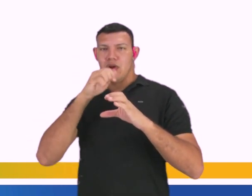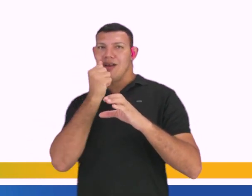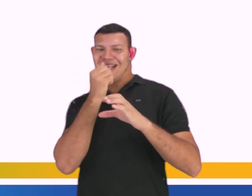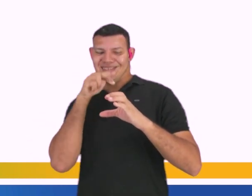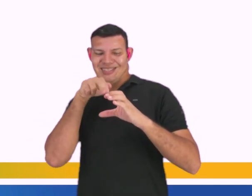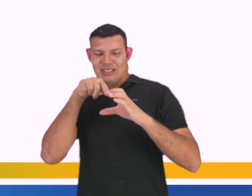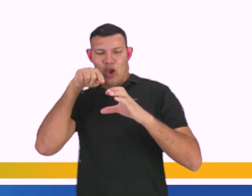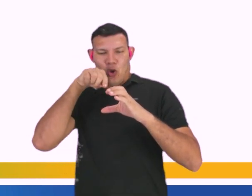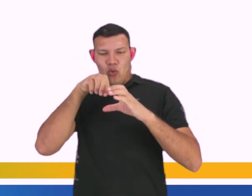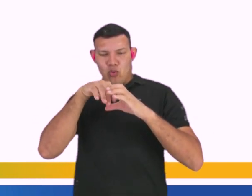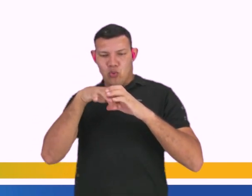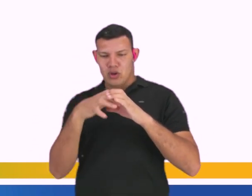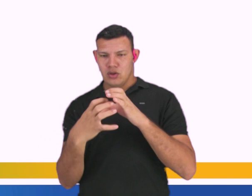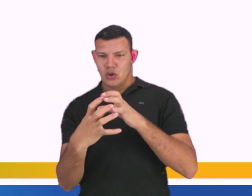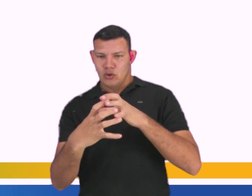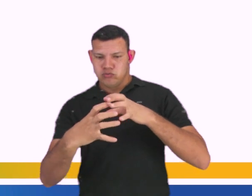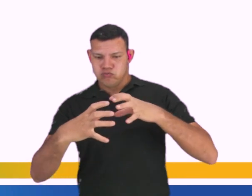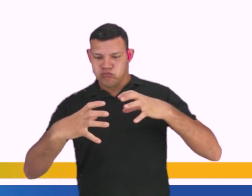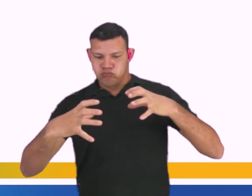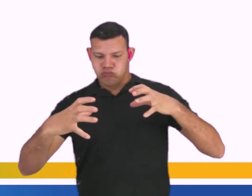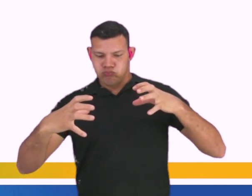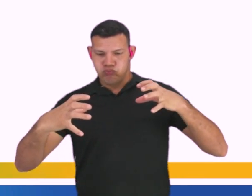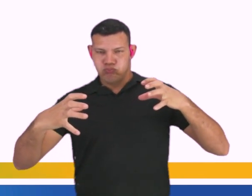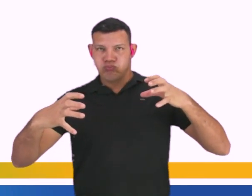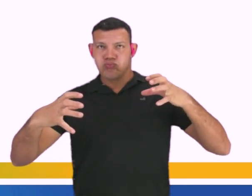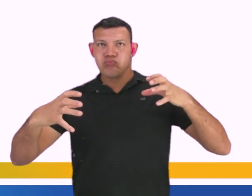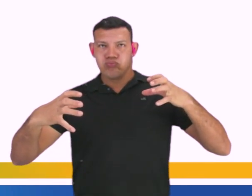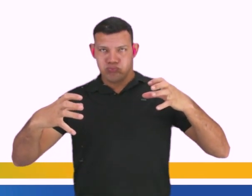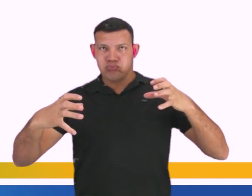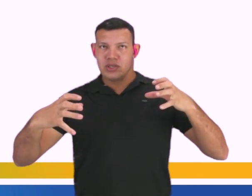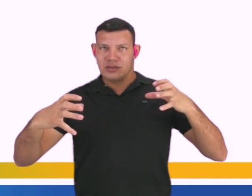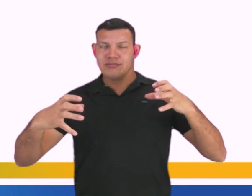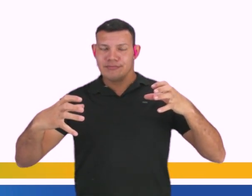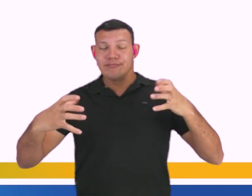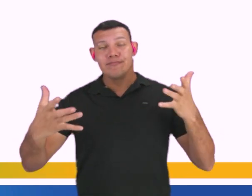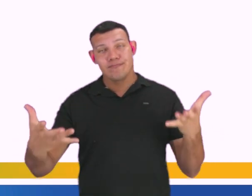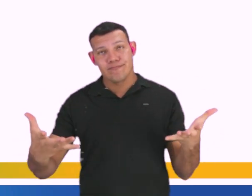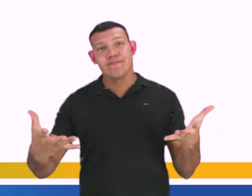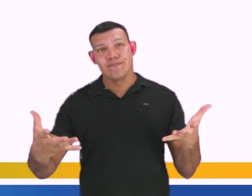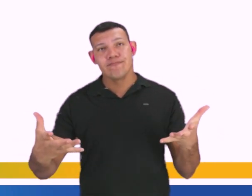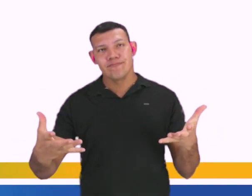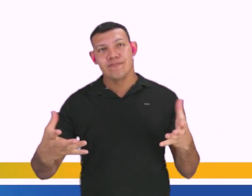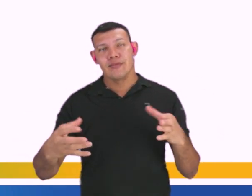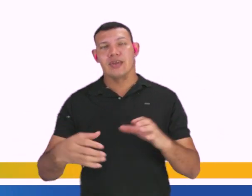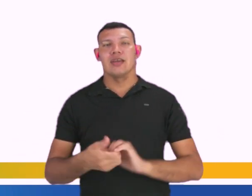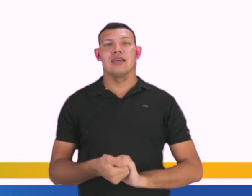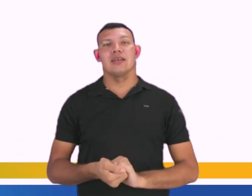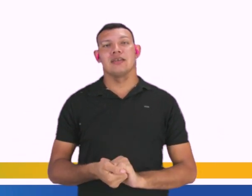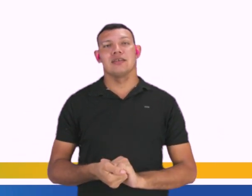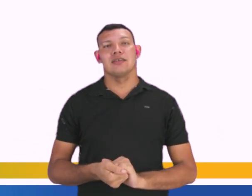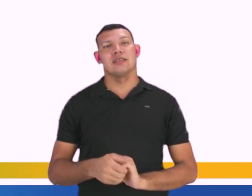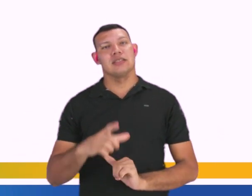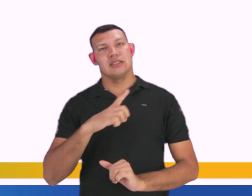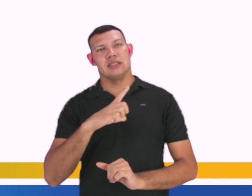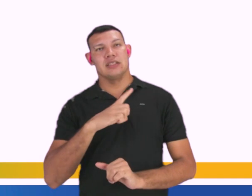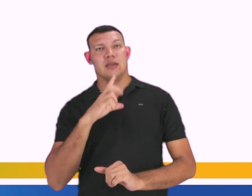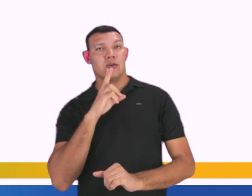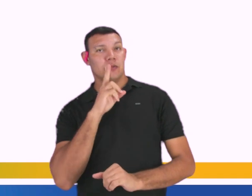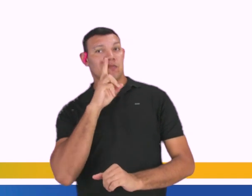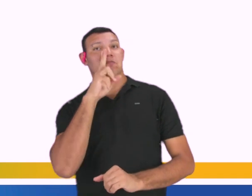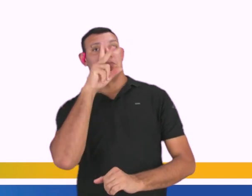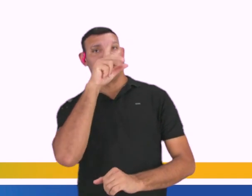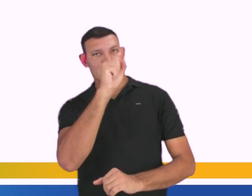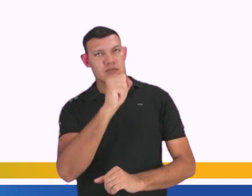material, fazendo uma fossa na parte da bexiga para fora. E aí, como tem uma outra